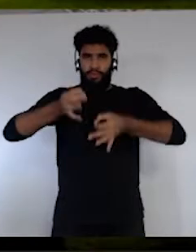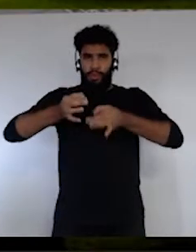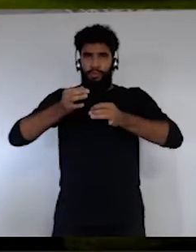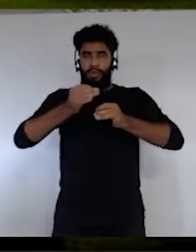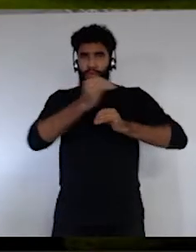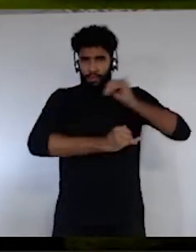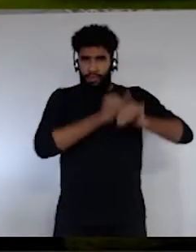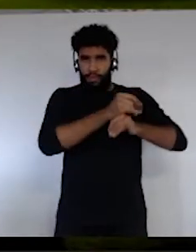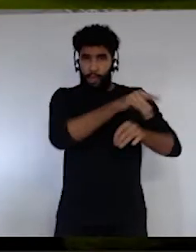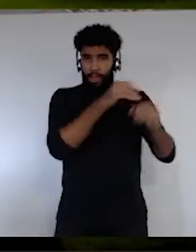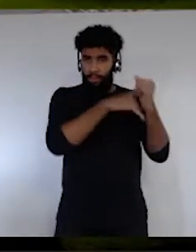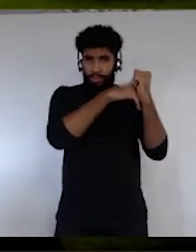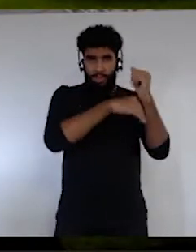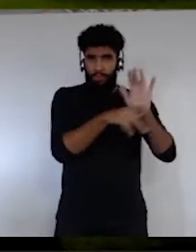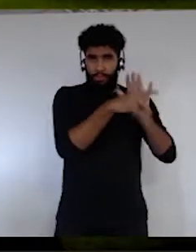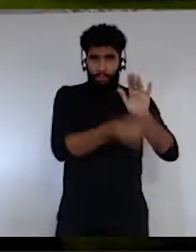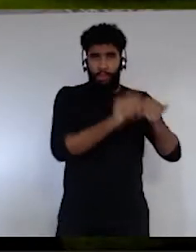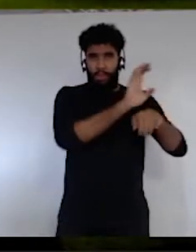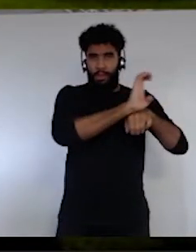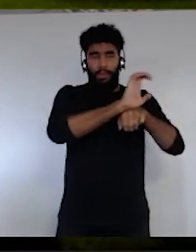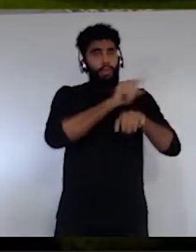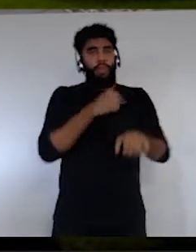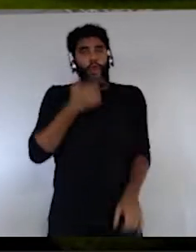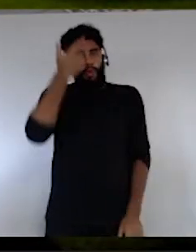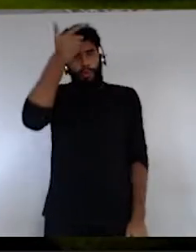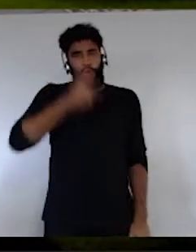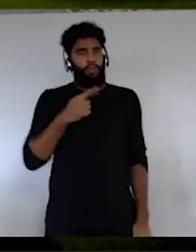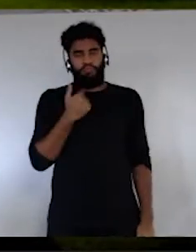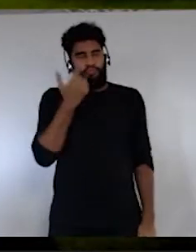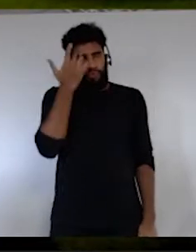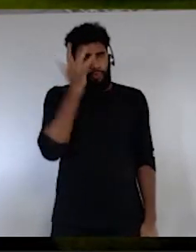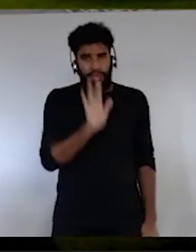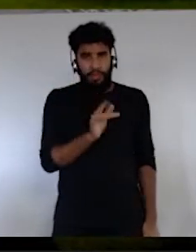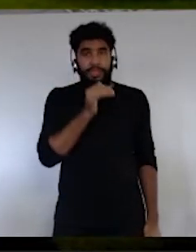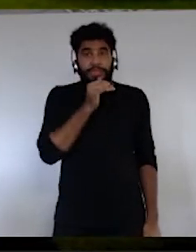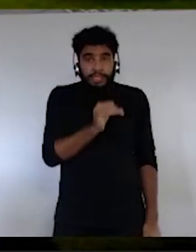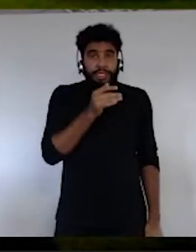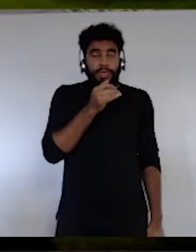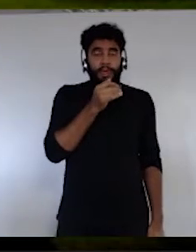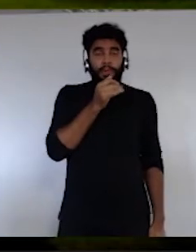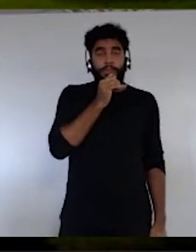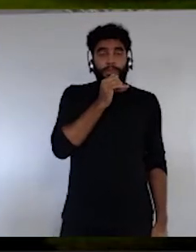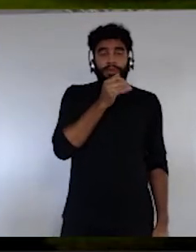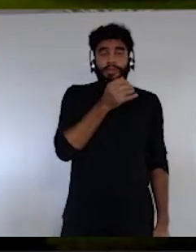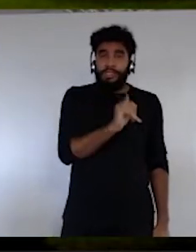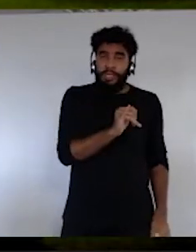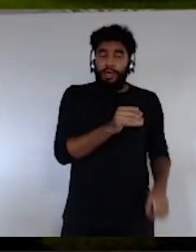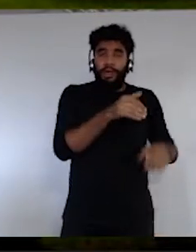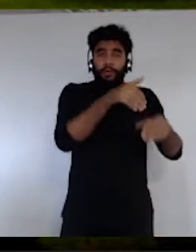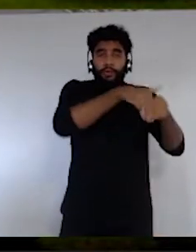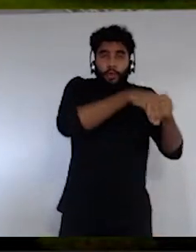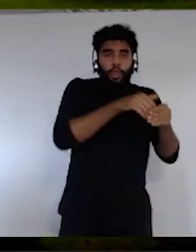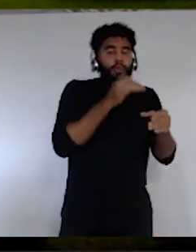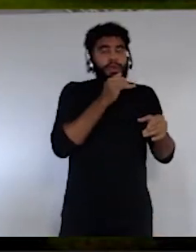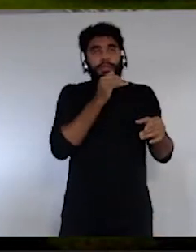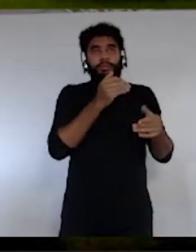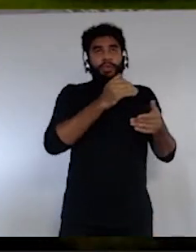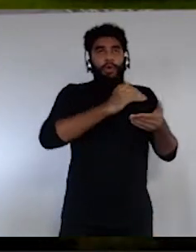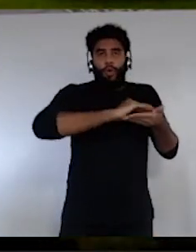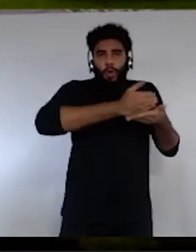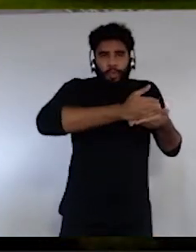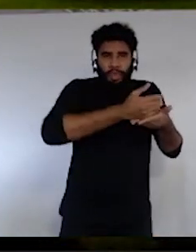com relação às repercussões gerais, que anda também me preocupando um pouco, que é a questão de você poder revisar o seu